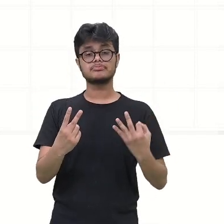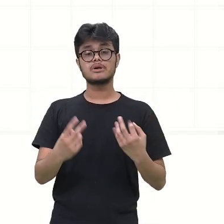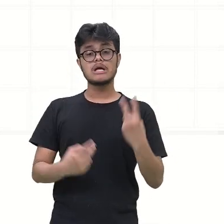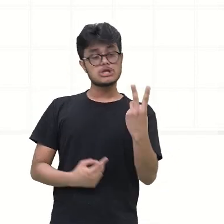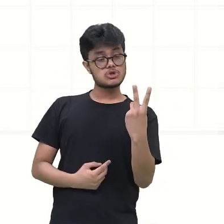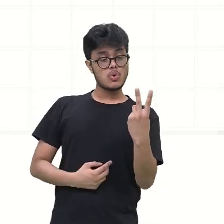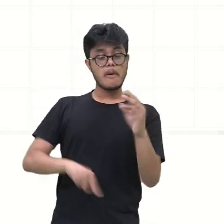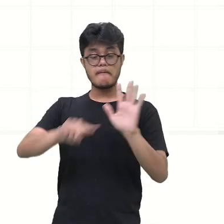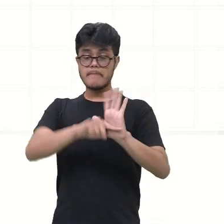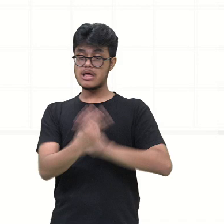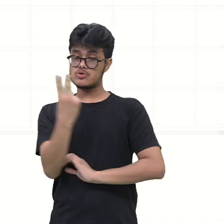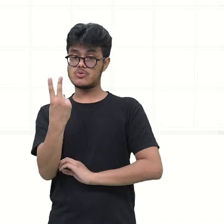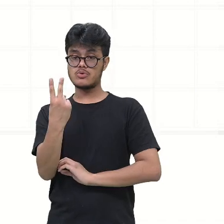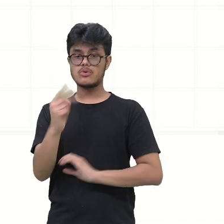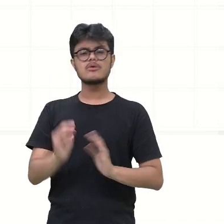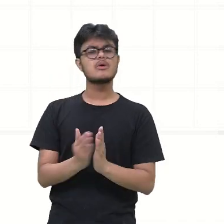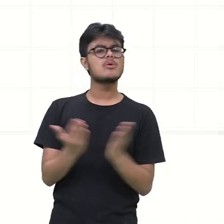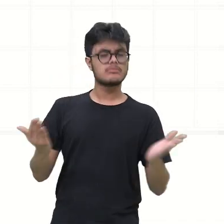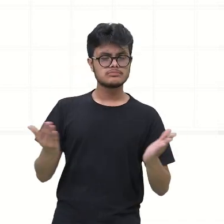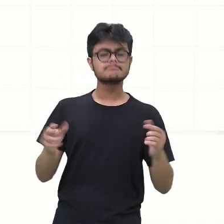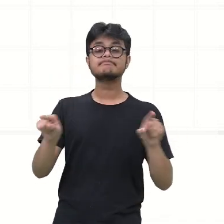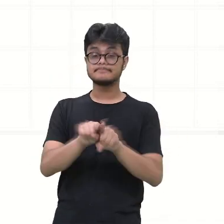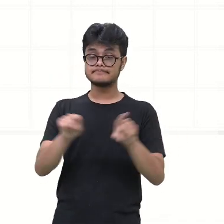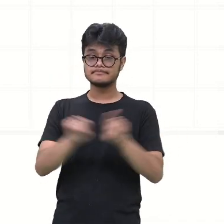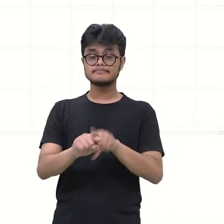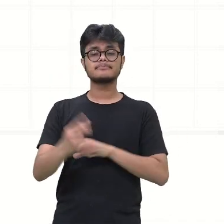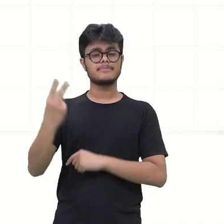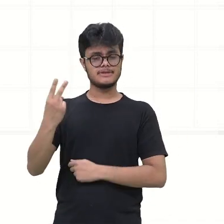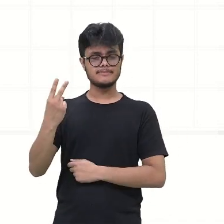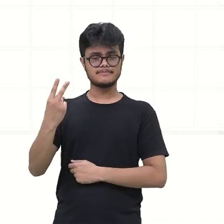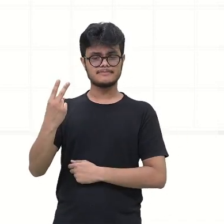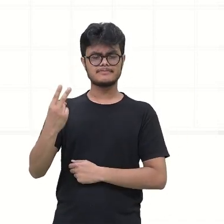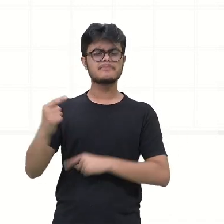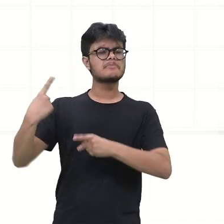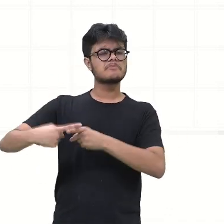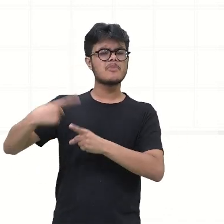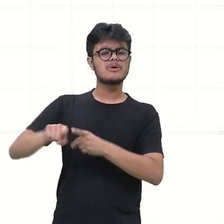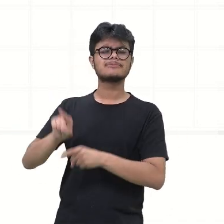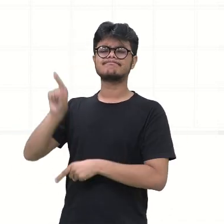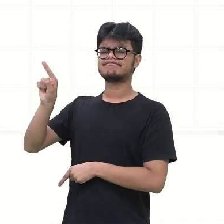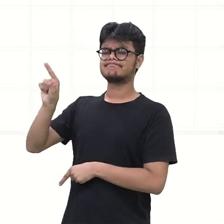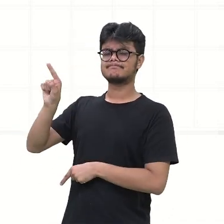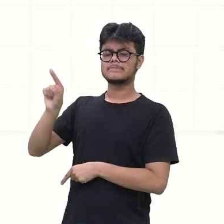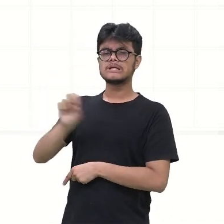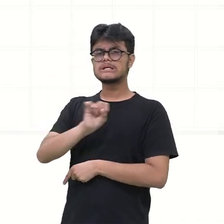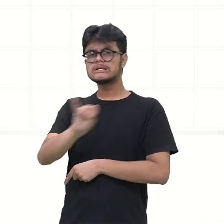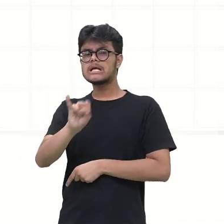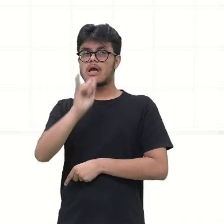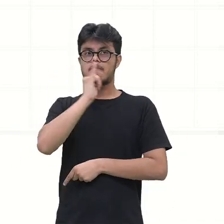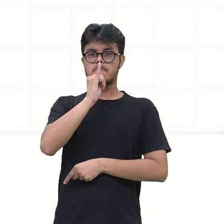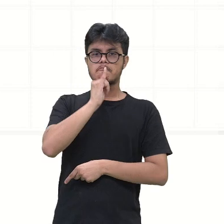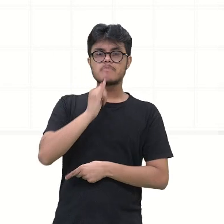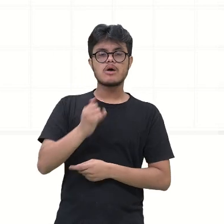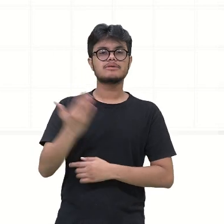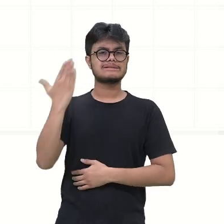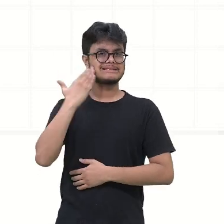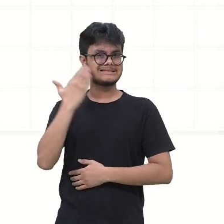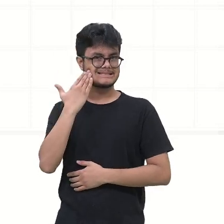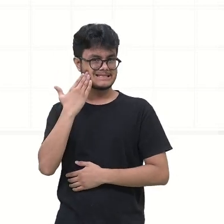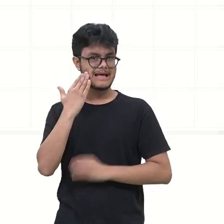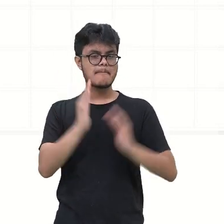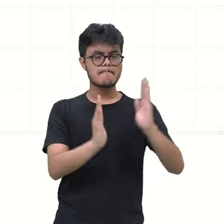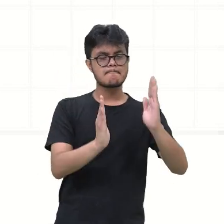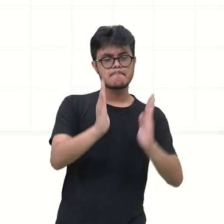menos 2 é também 2. Por que isso, professor? Porque toda vez que eu estou querendo trabalhar com o módulo